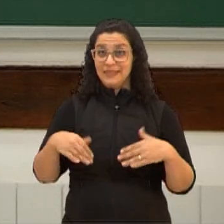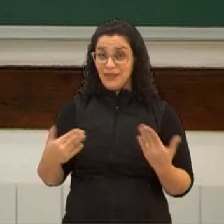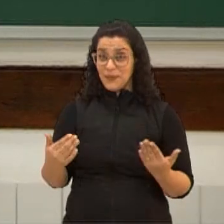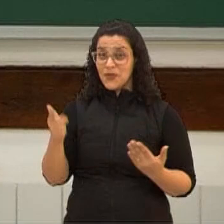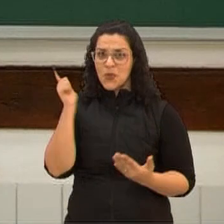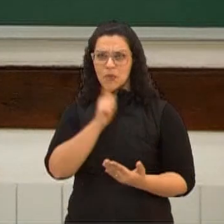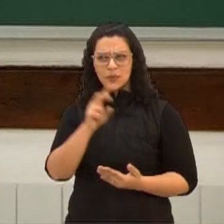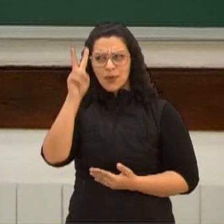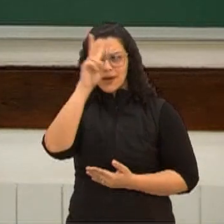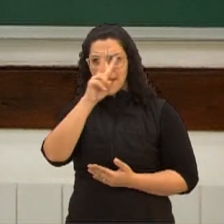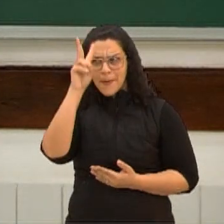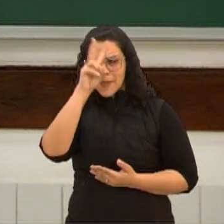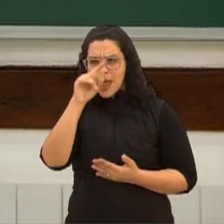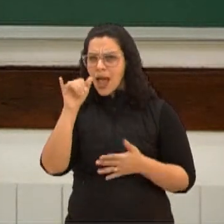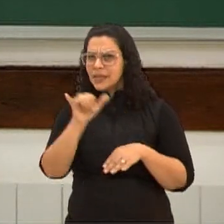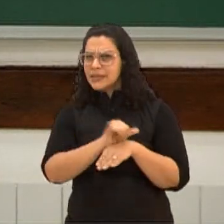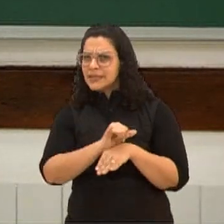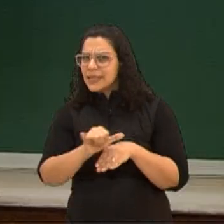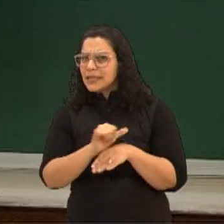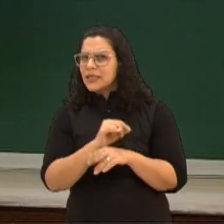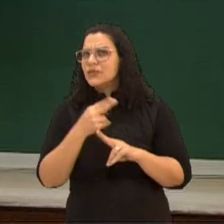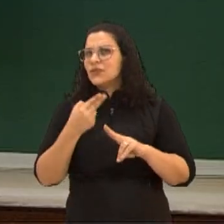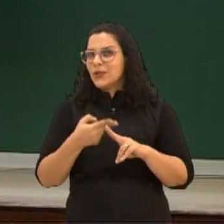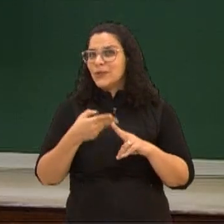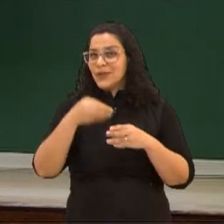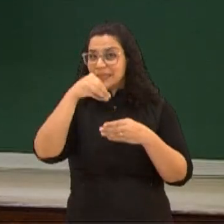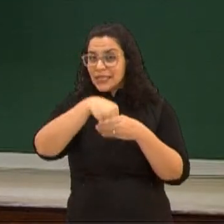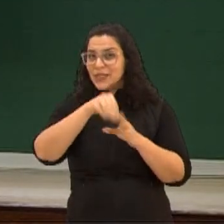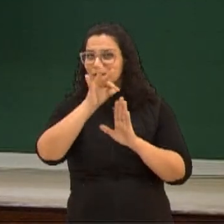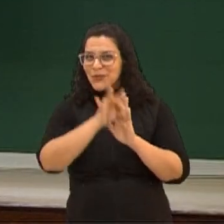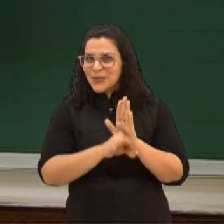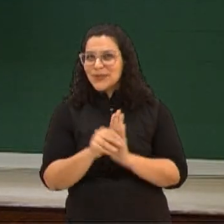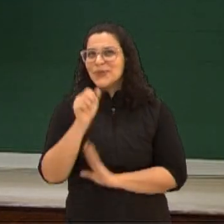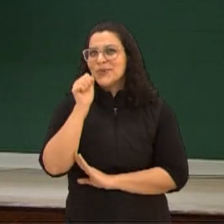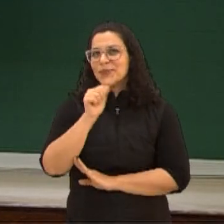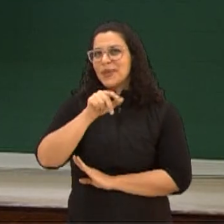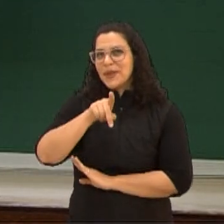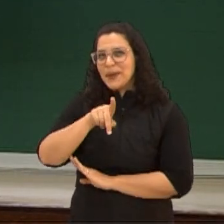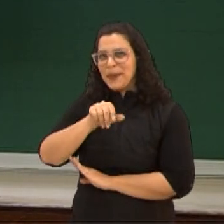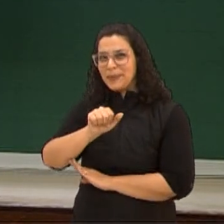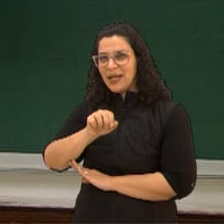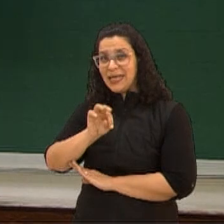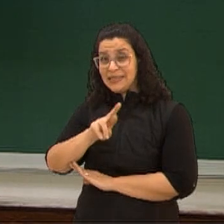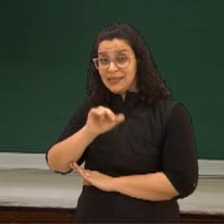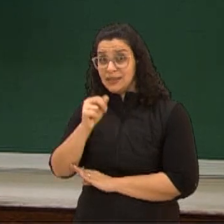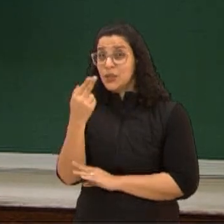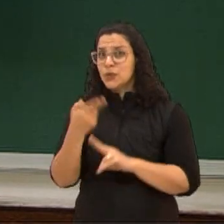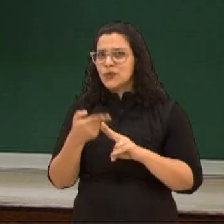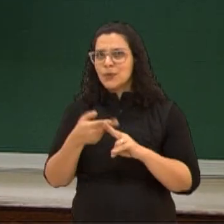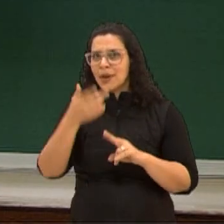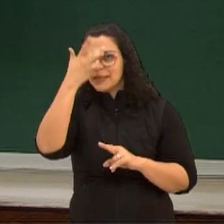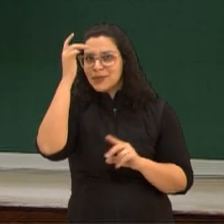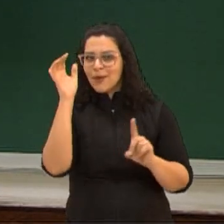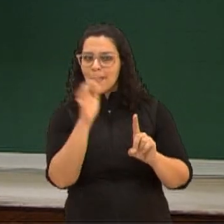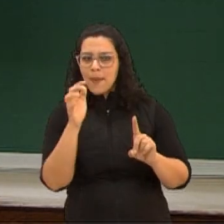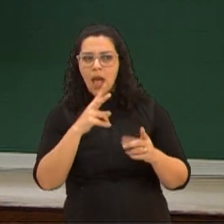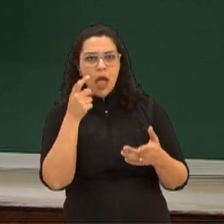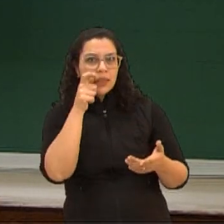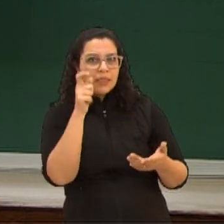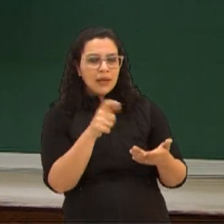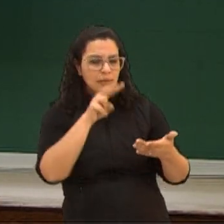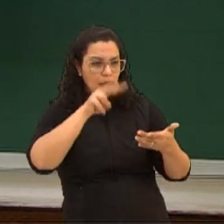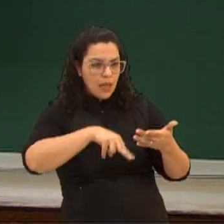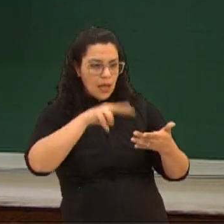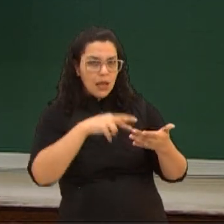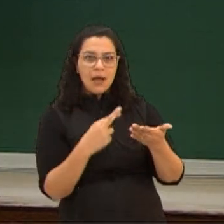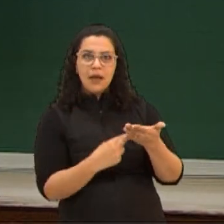Então, conseguiram lembrar das estratégias utilizadas ali pela editora para fazer com que o leitor se interessasse pela